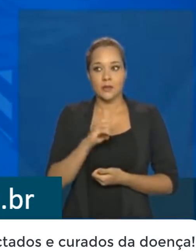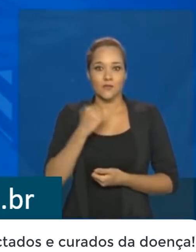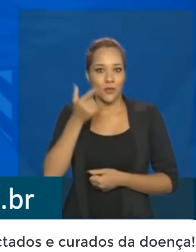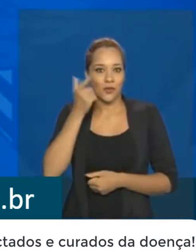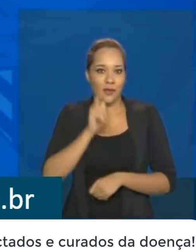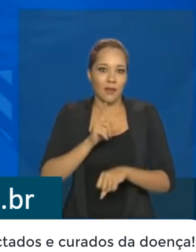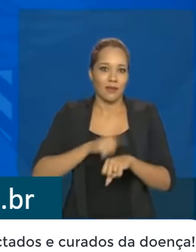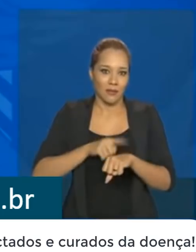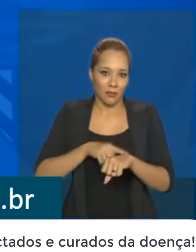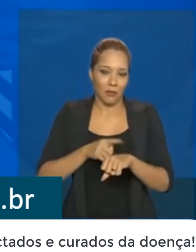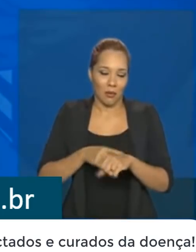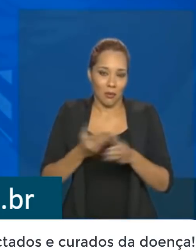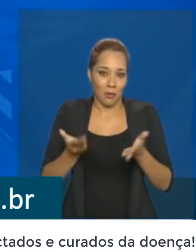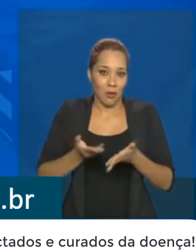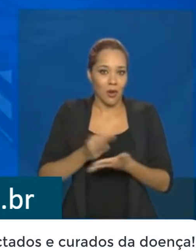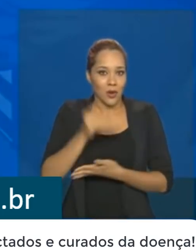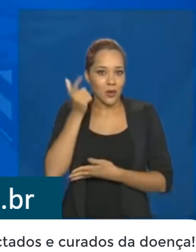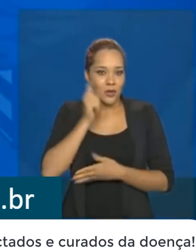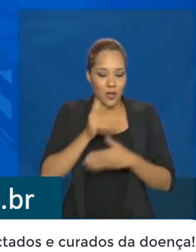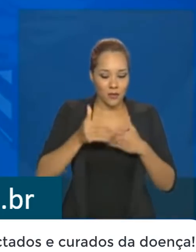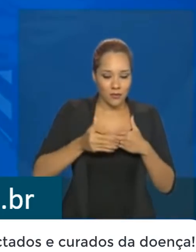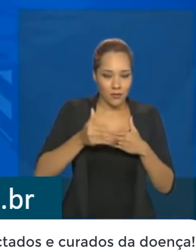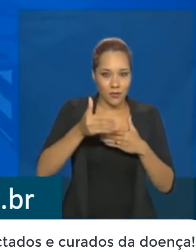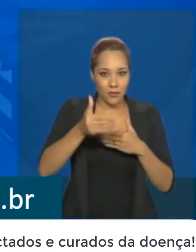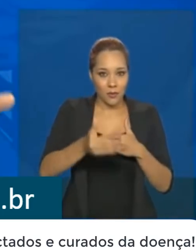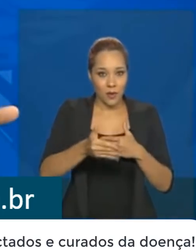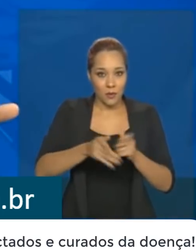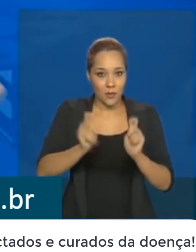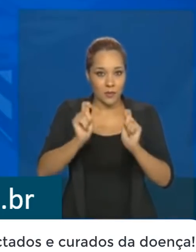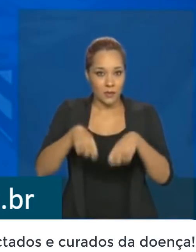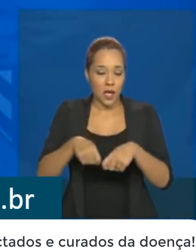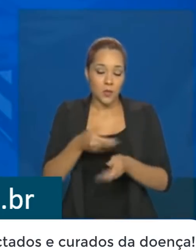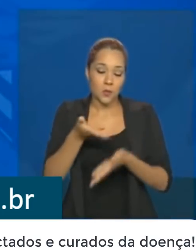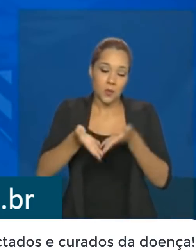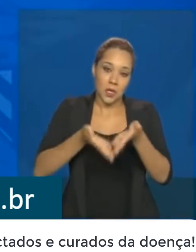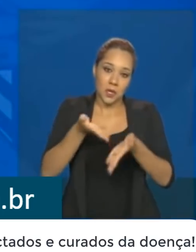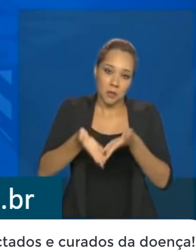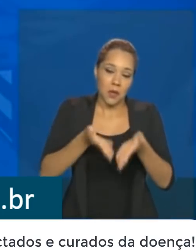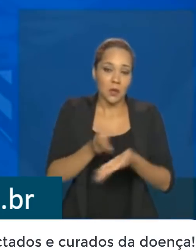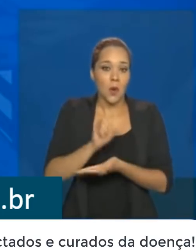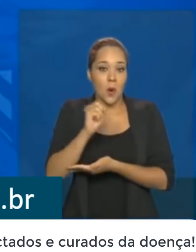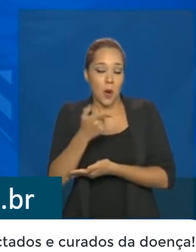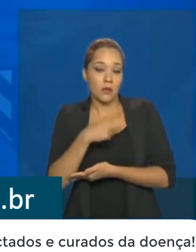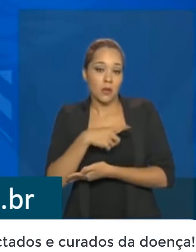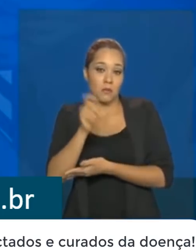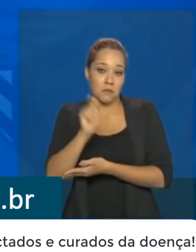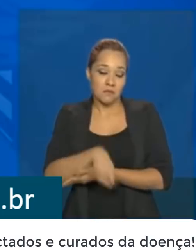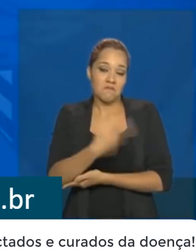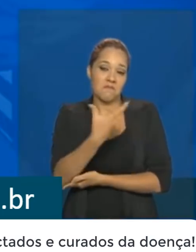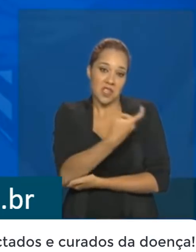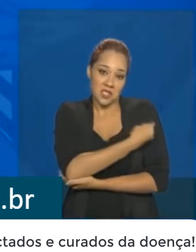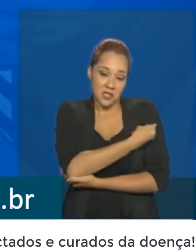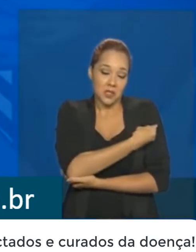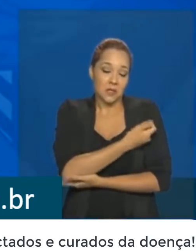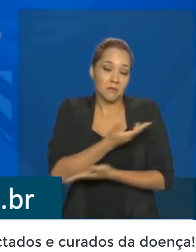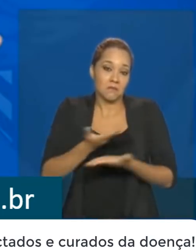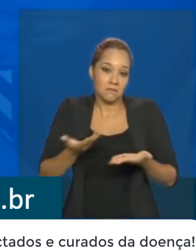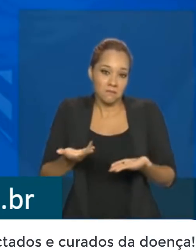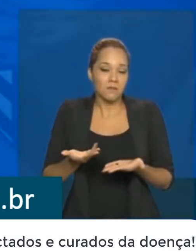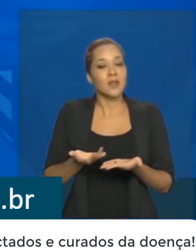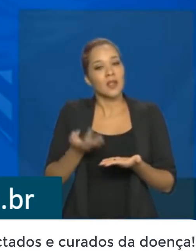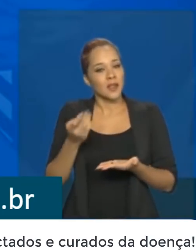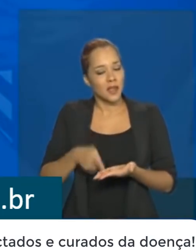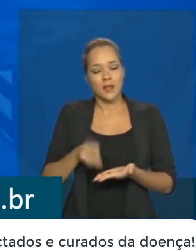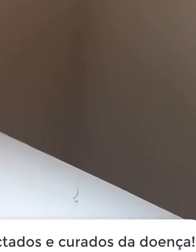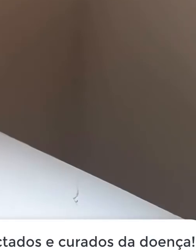tempo suficiente, nós vamos ter logo adiante a possibilidade de um tratamento, ou nós vamos ter a possibilidade de uma vacina. Isso seria